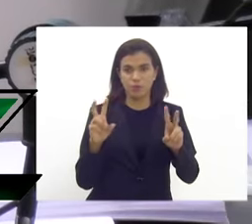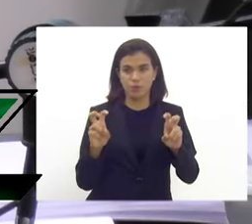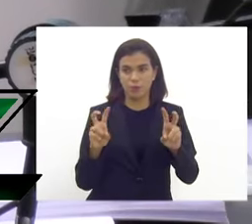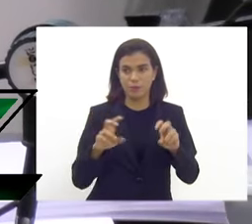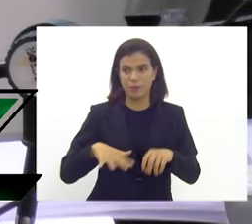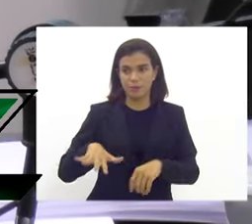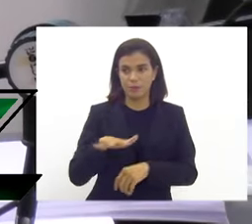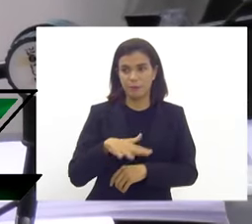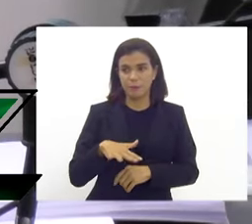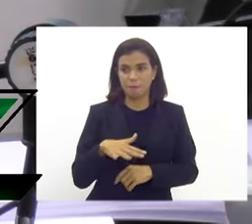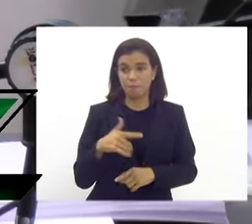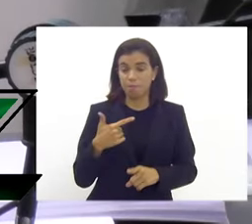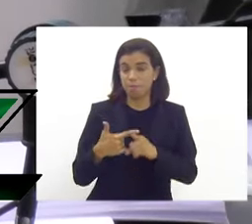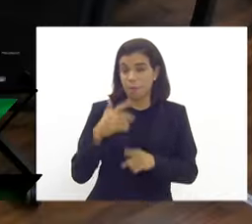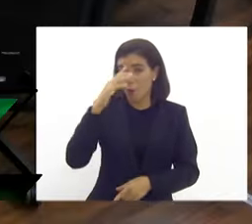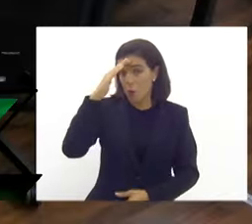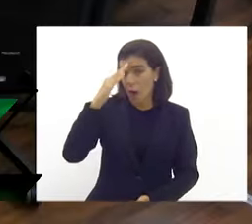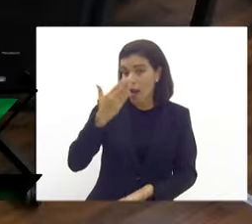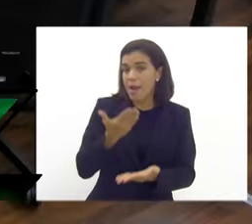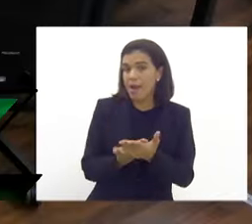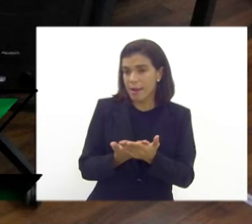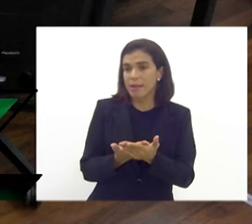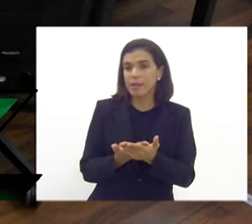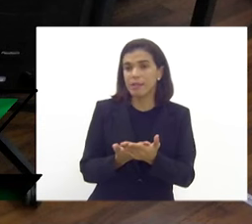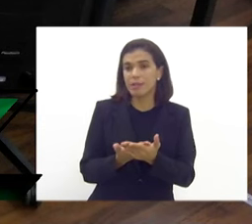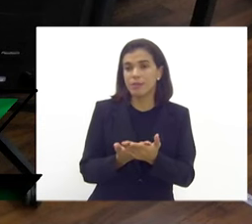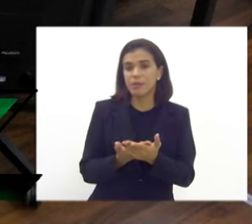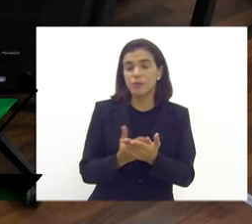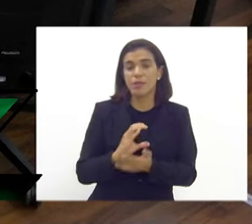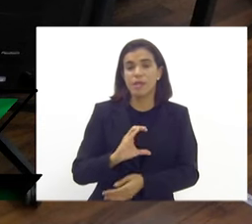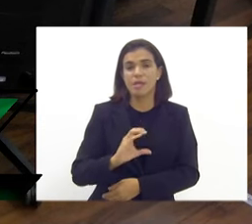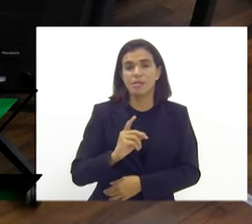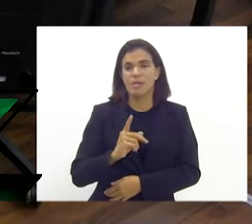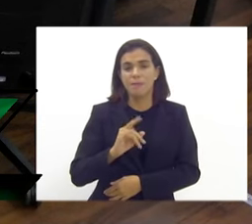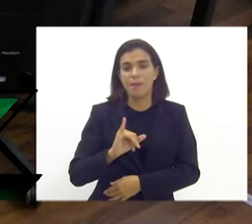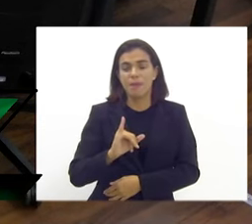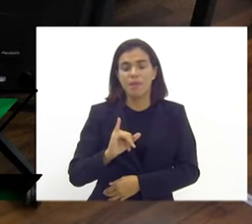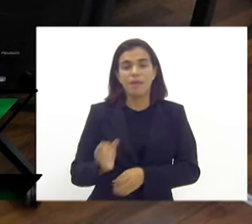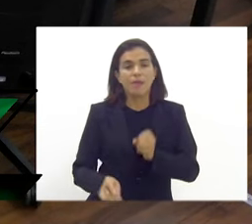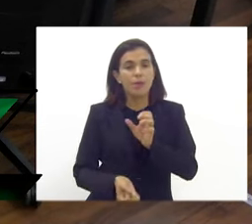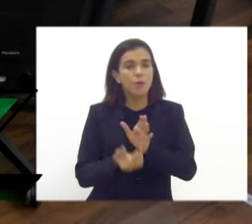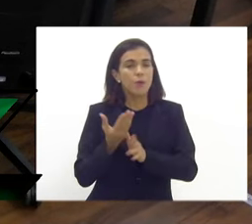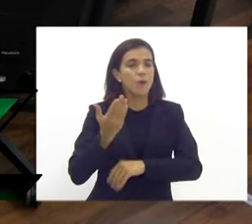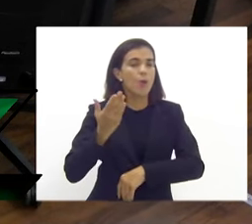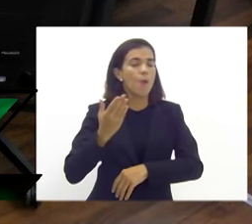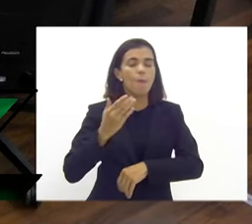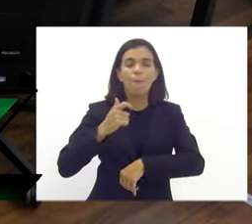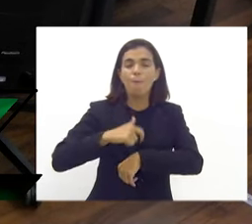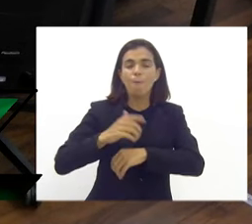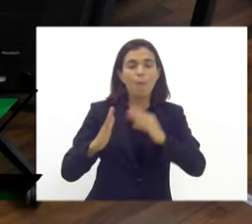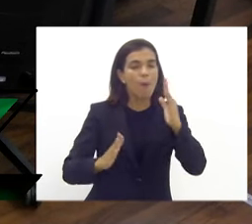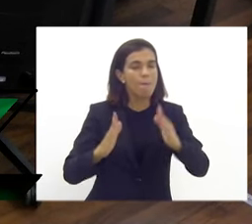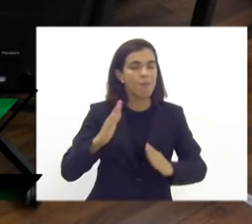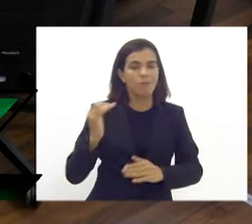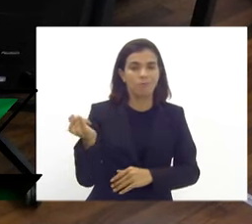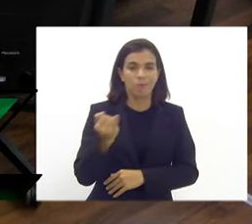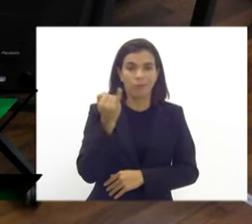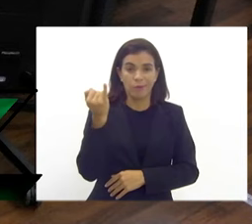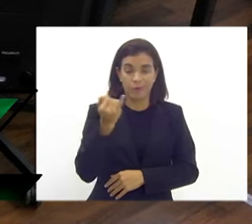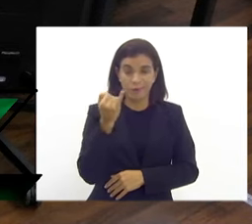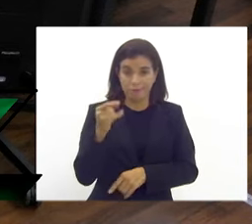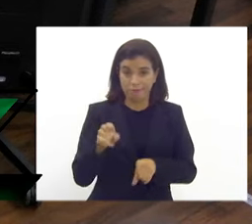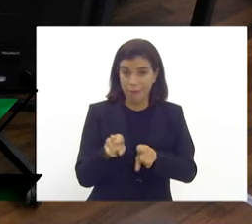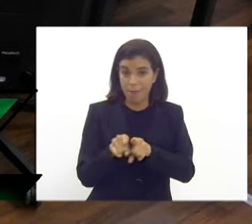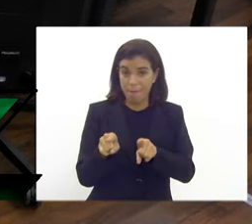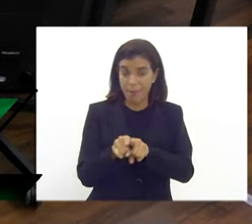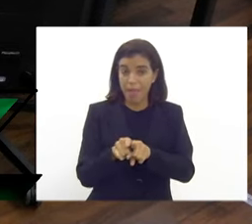porque eu acredito Deputado dealto que essa CPI veio num bom momento Essa CPI tem um papel fundamental primeiro colocar